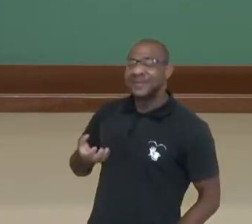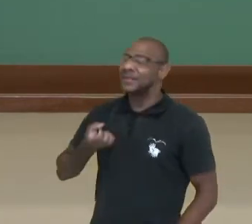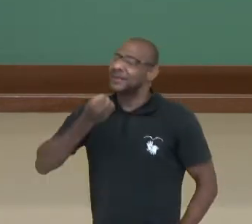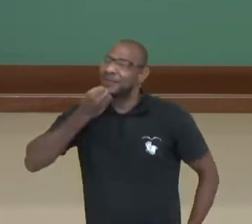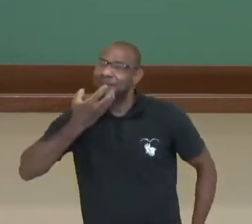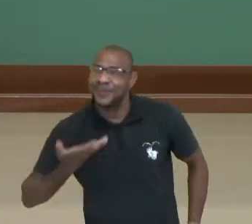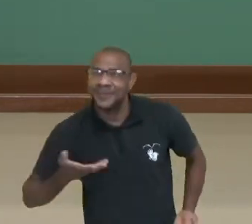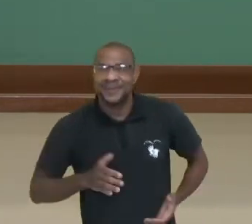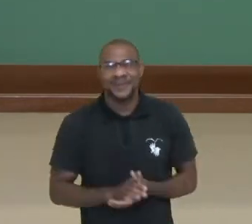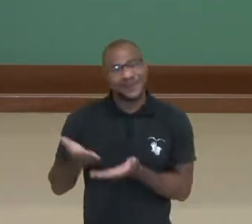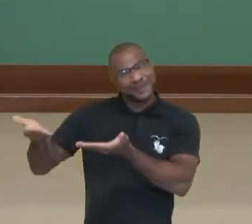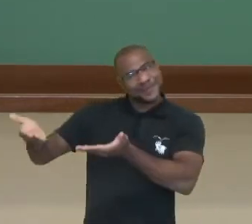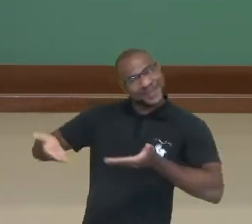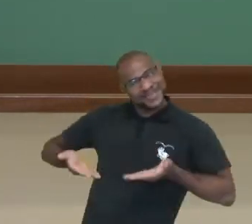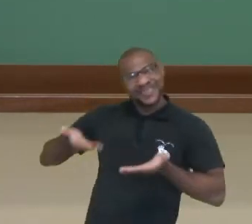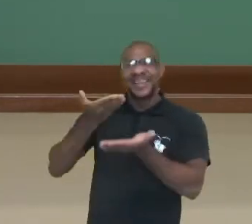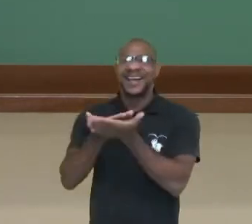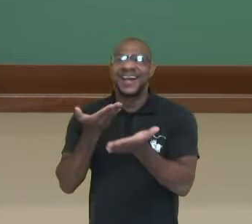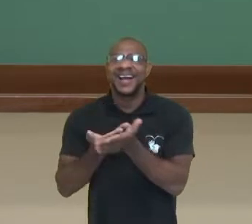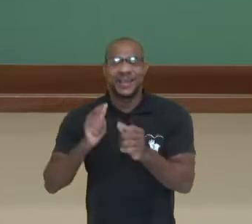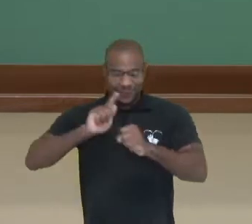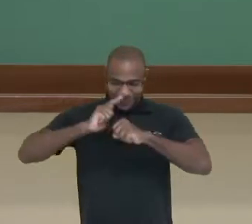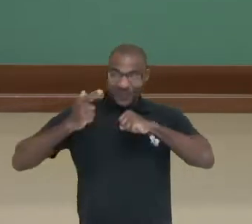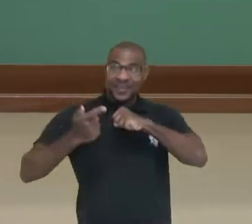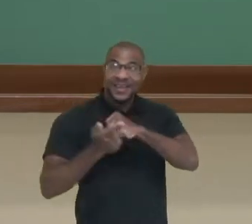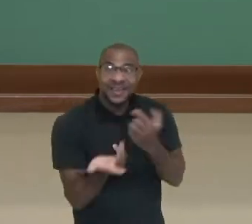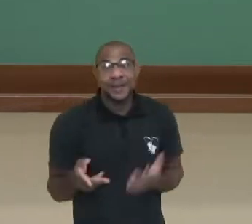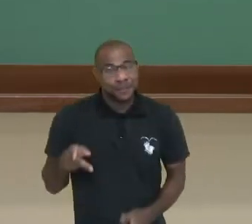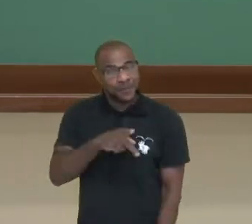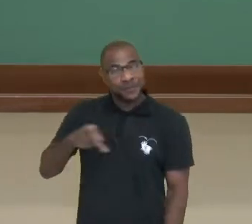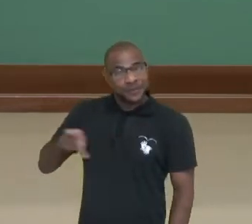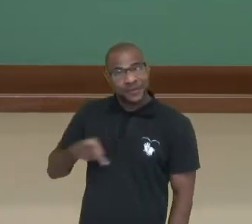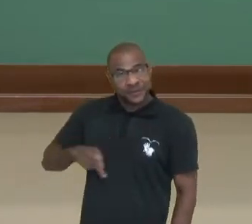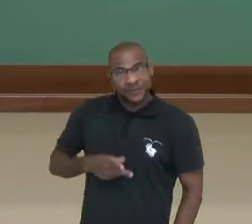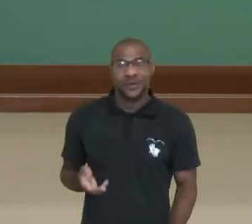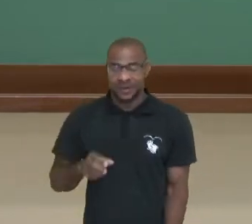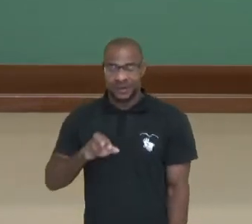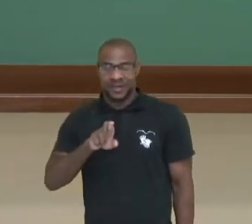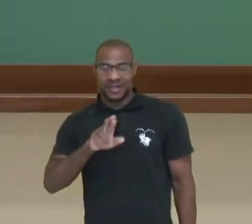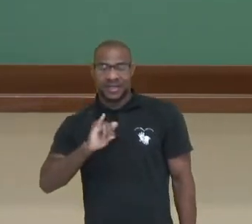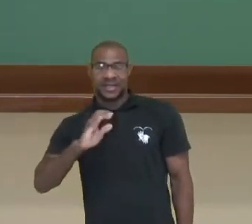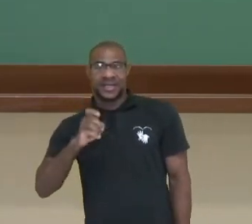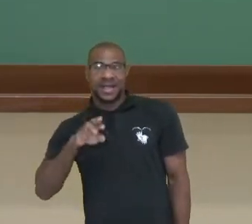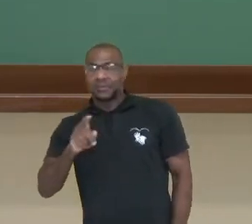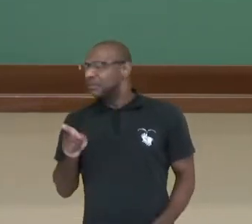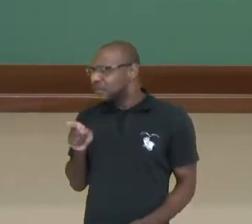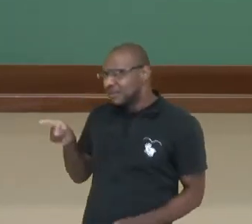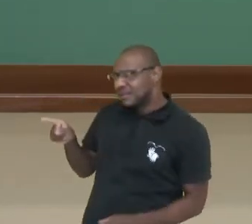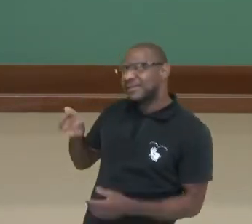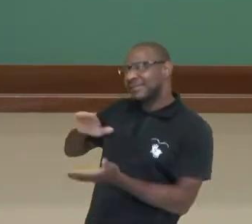bom! Bem-vindos aí à nossa aula de Geografia, eu sou o professor Riri, e você? Tudo bem contigo?